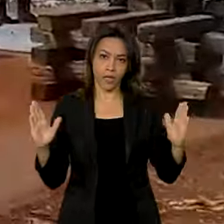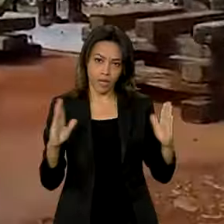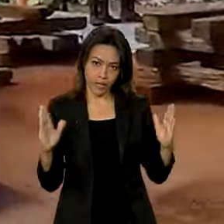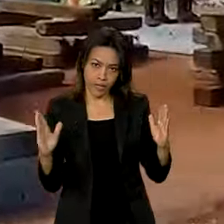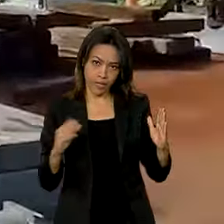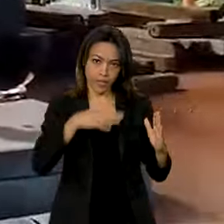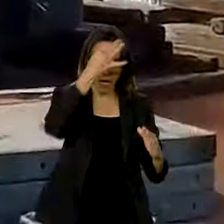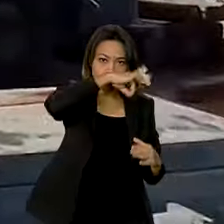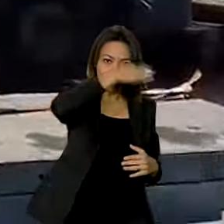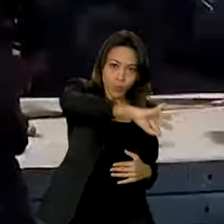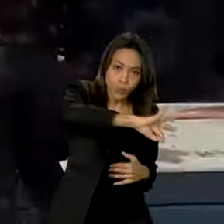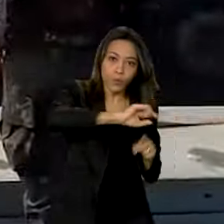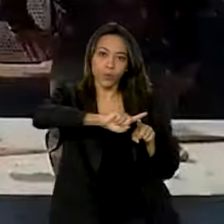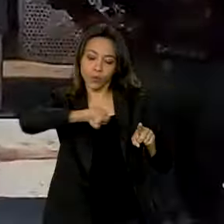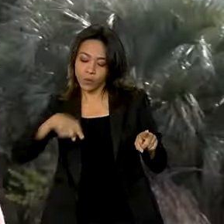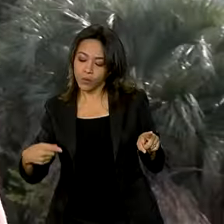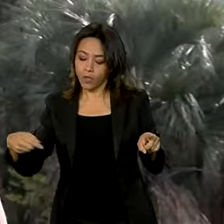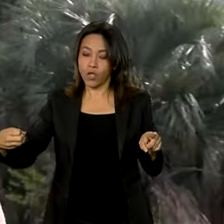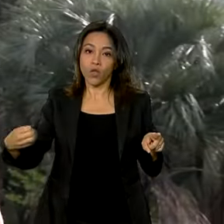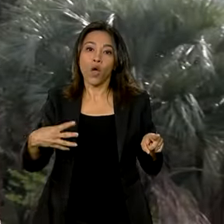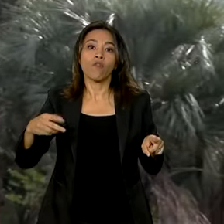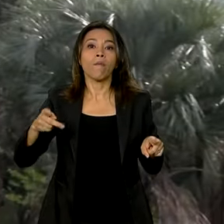Sul e Nova Petrópolis.